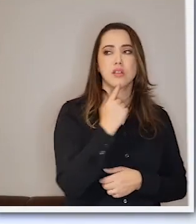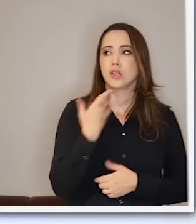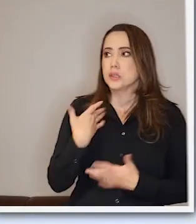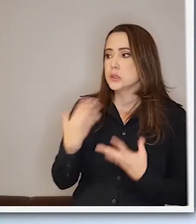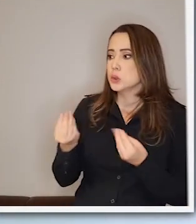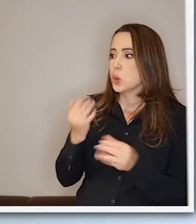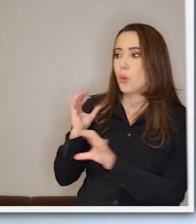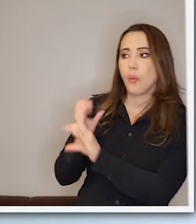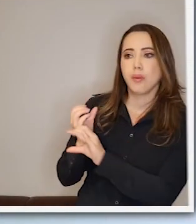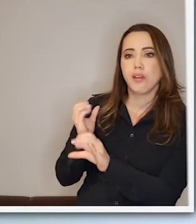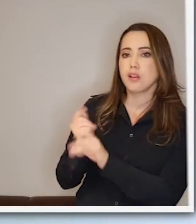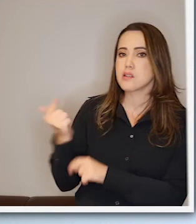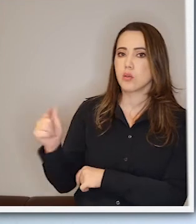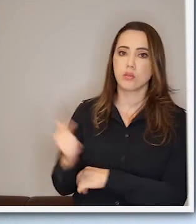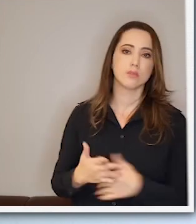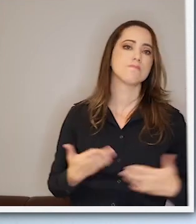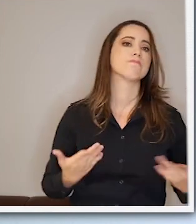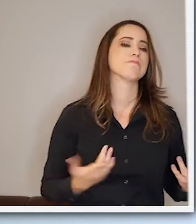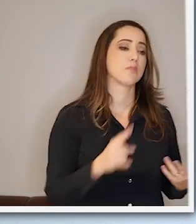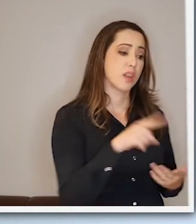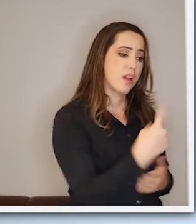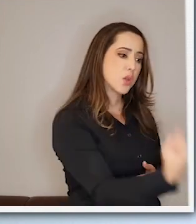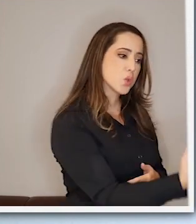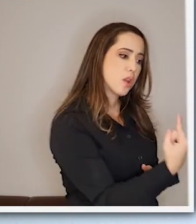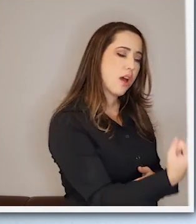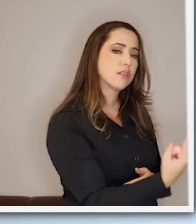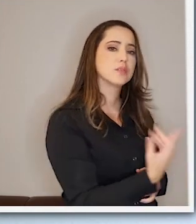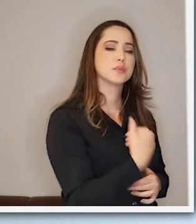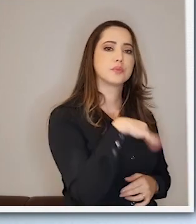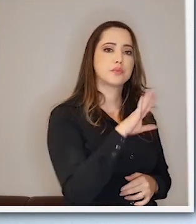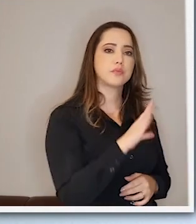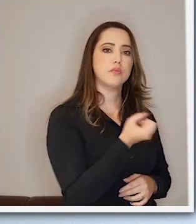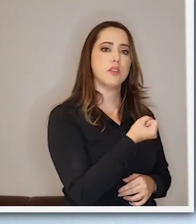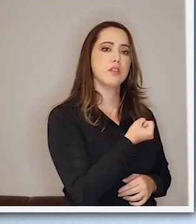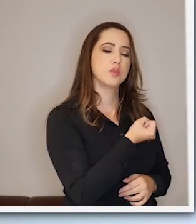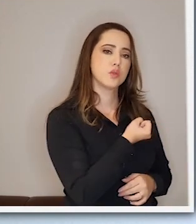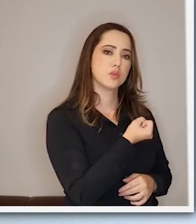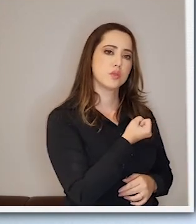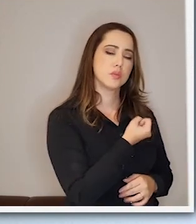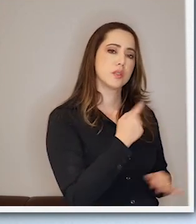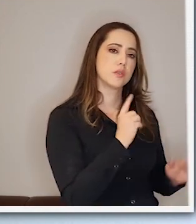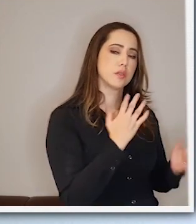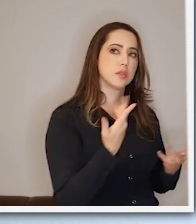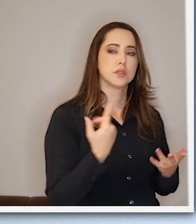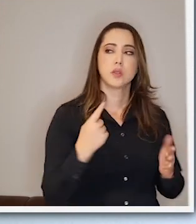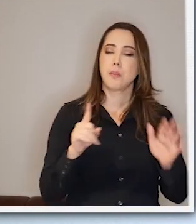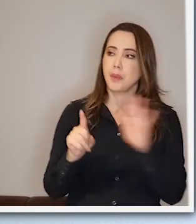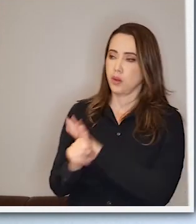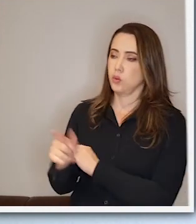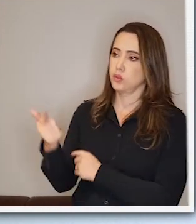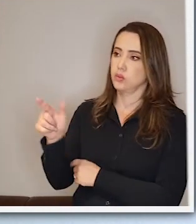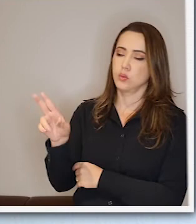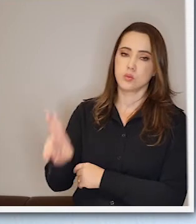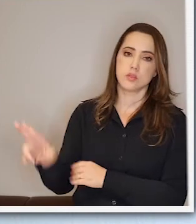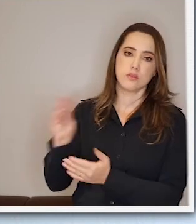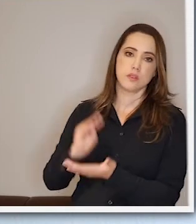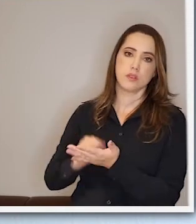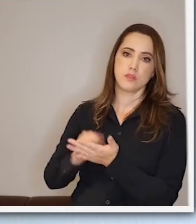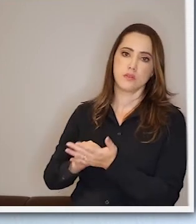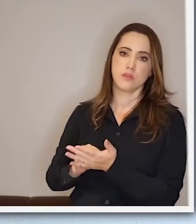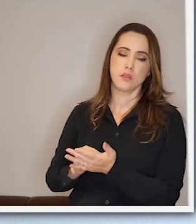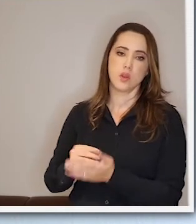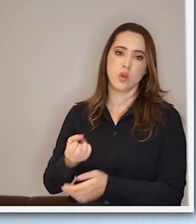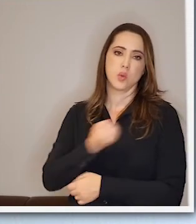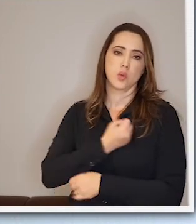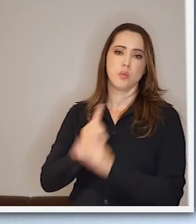fazer políticas linguísticas. Ele mesmo não consegue aprender para se comunicar, né? Aí não se comunica, não interage e fica ainda mais